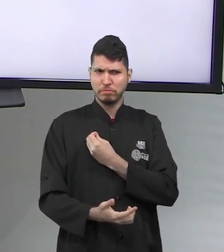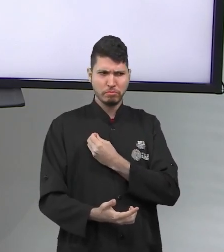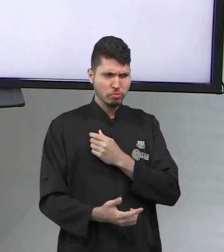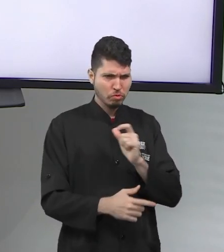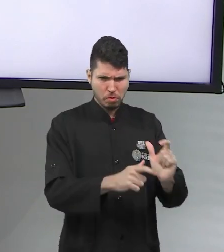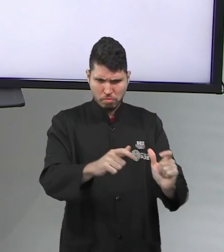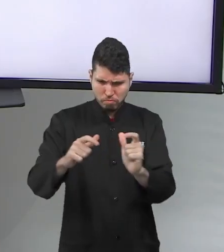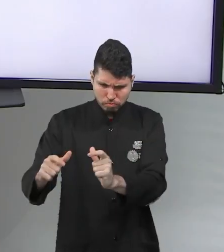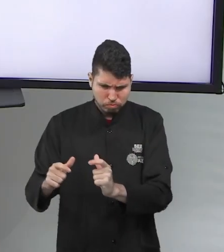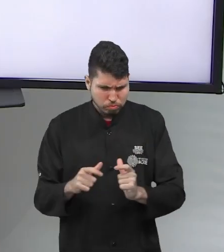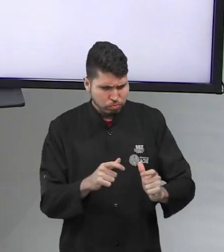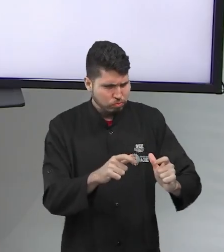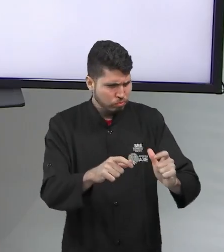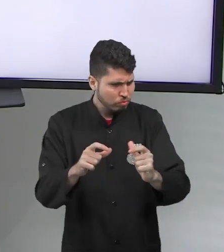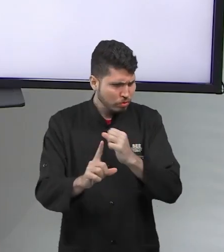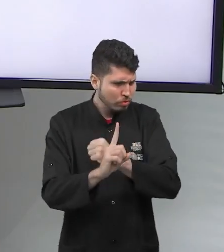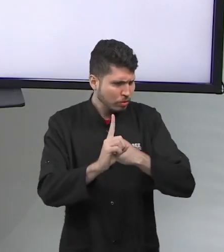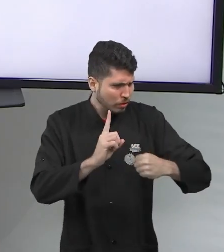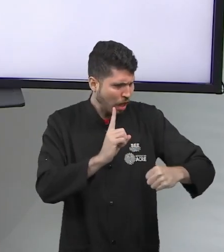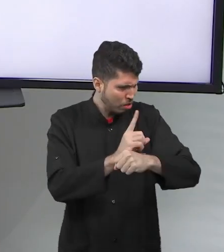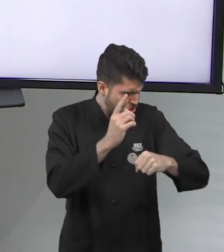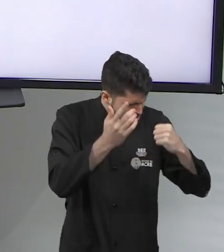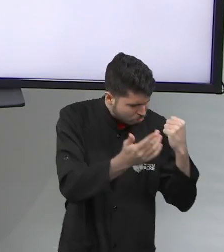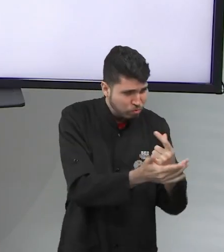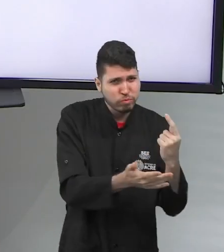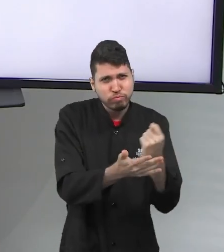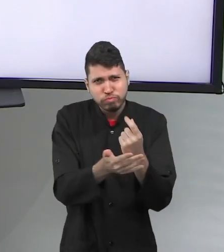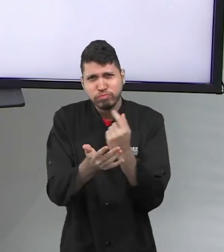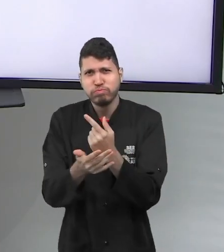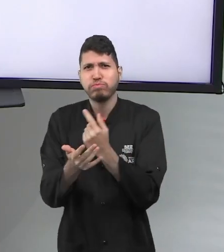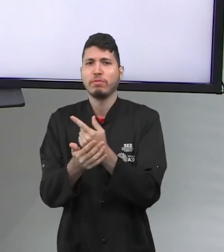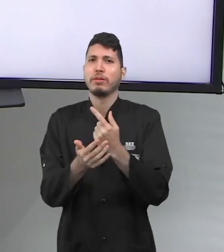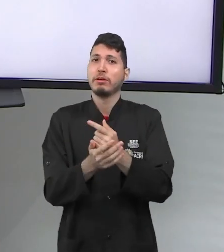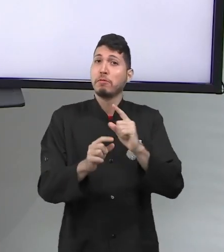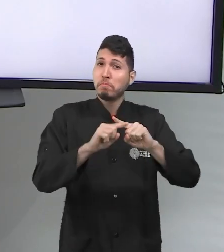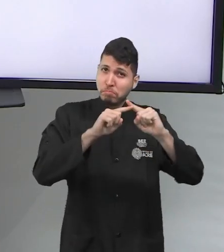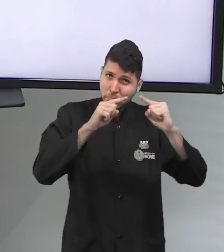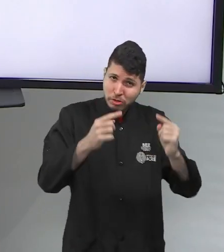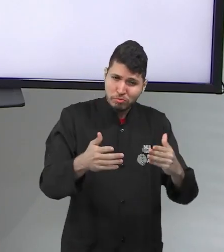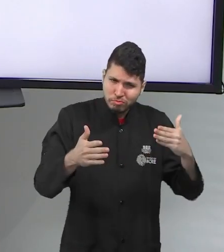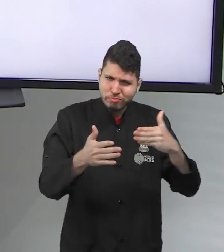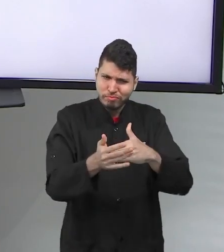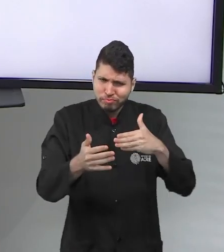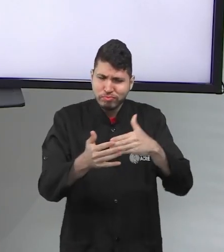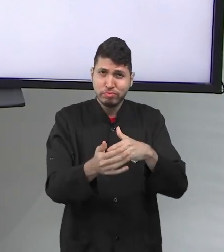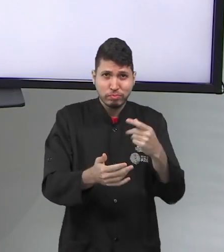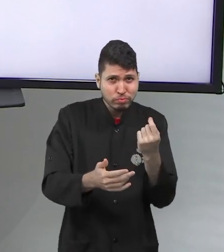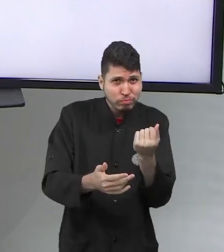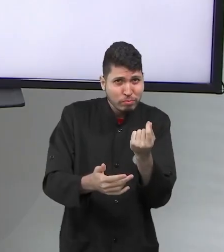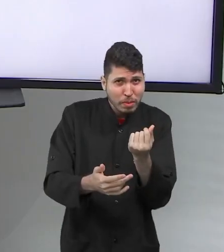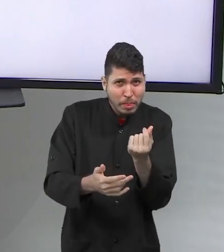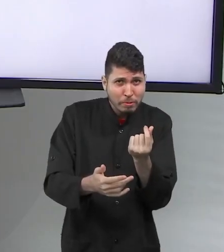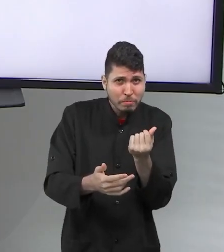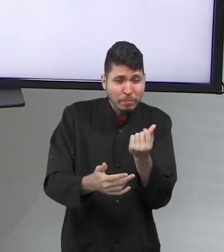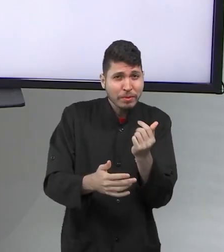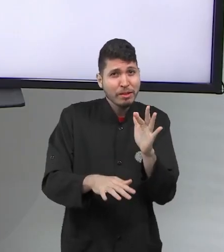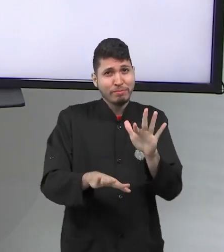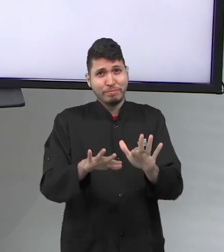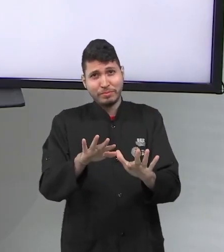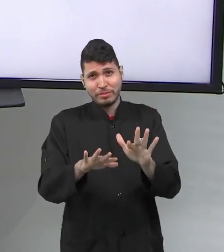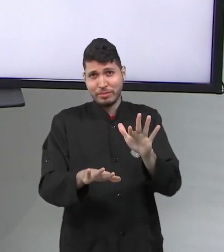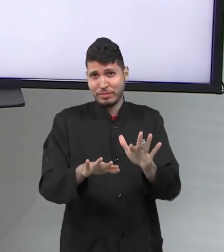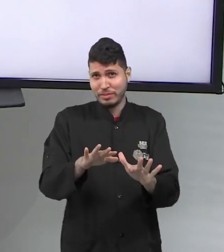determinados ambientes, mas, devido à limitação dos recursos econômicos, nem